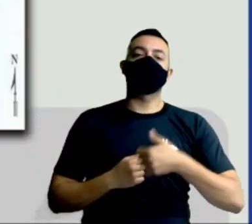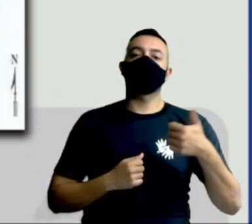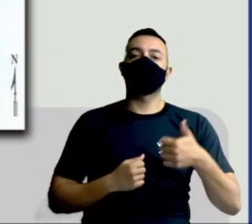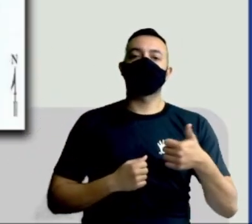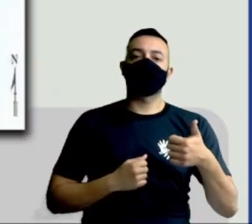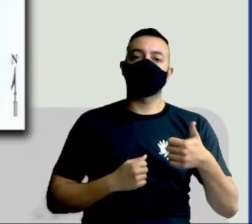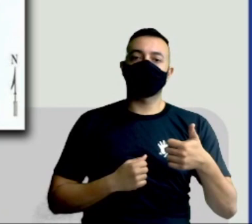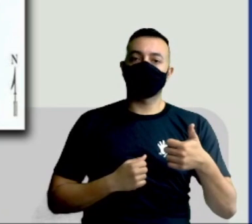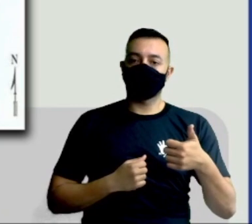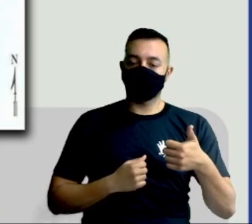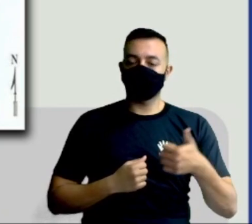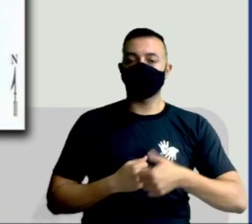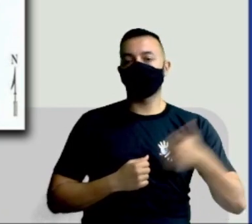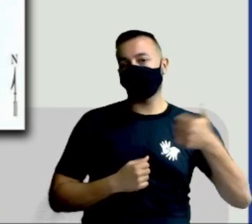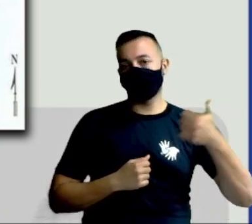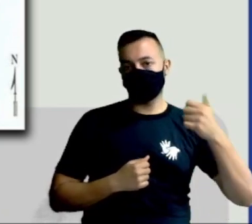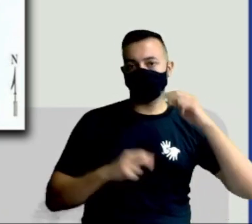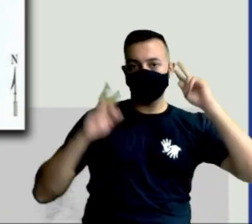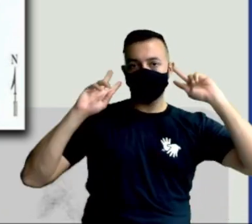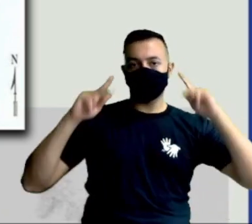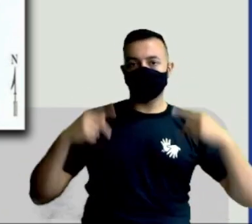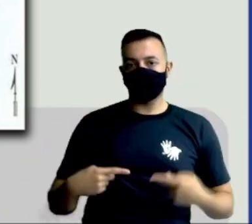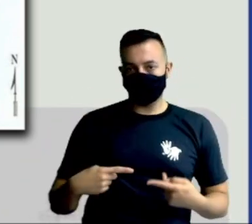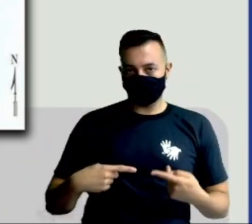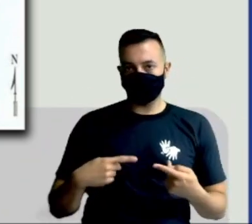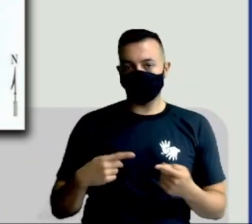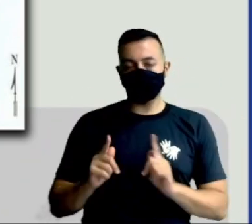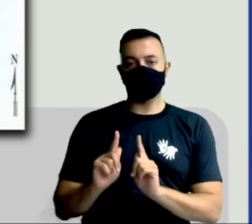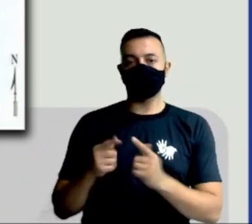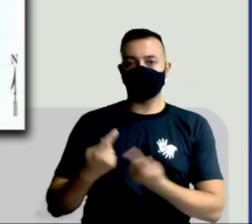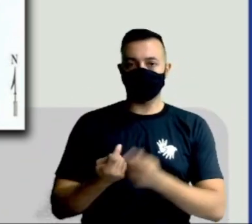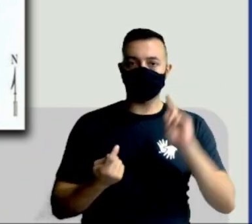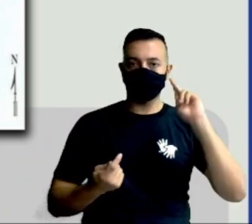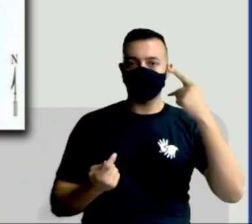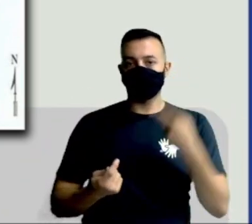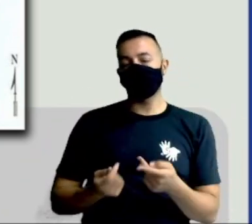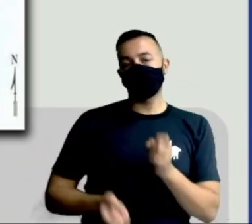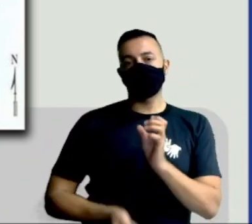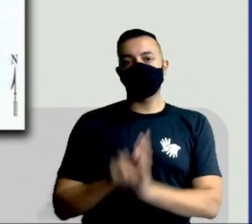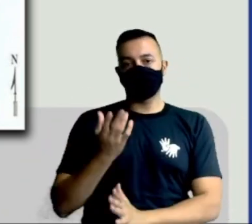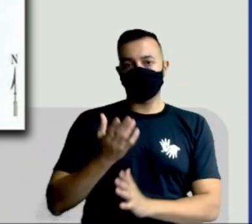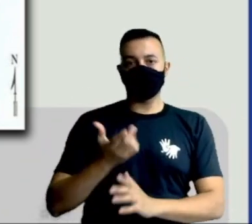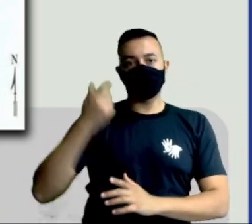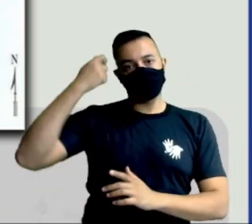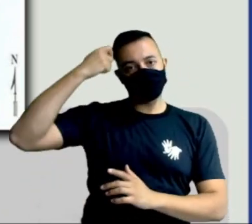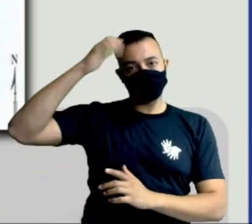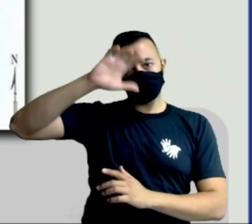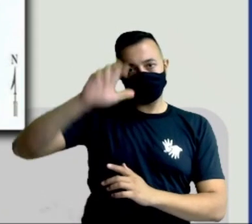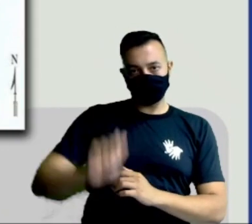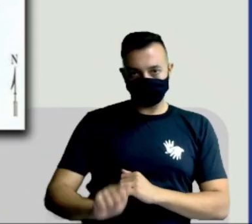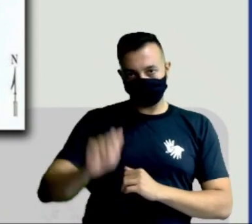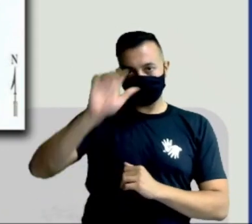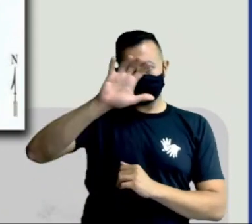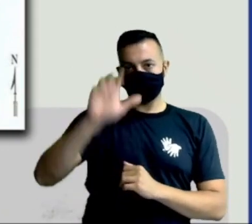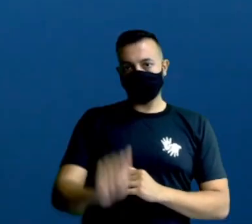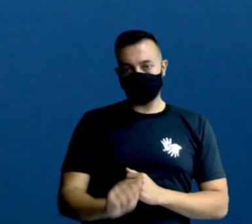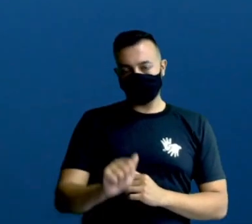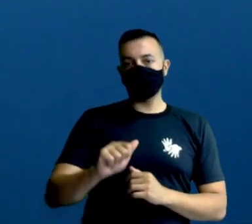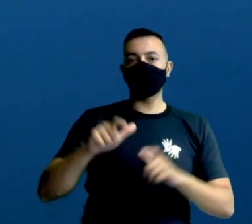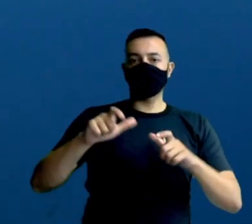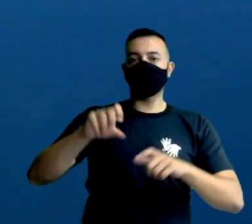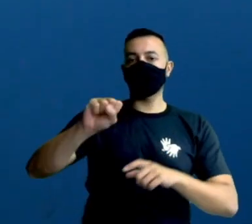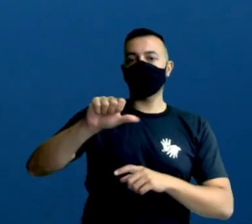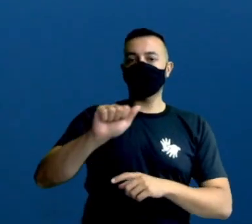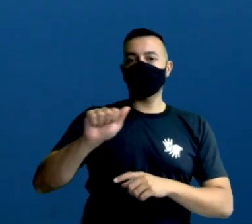primeiros humanos, os primeiros grupos humanos surgiram na África, no continente africano, aqui, ó, deserto do